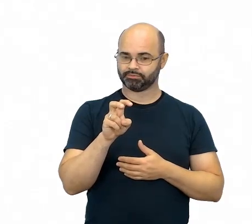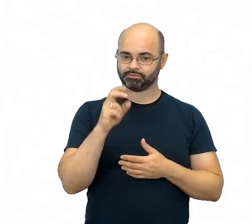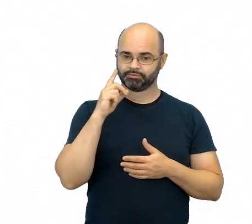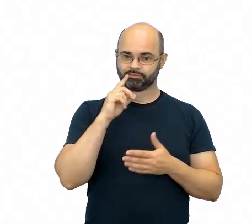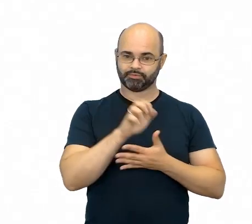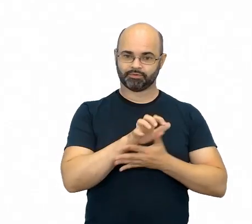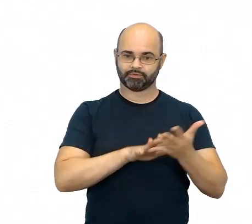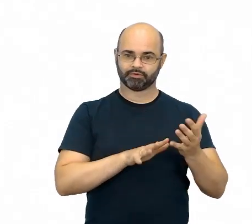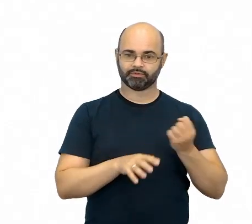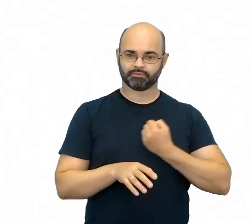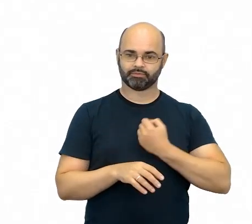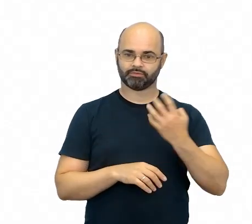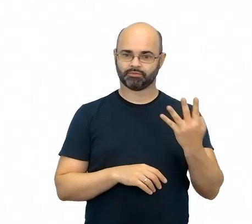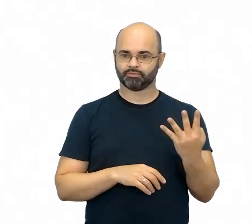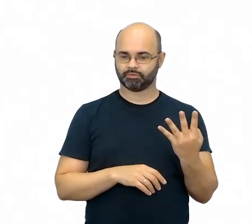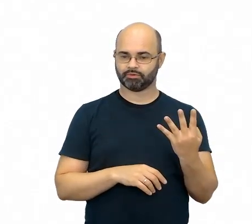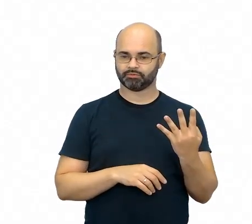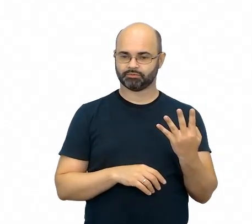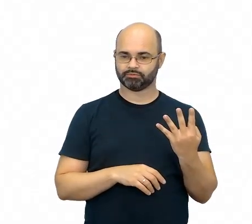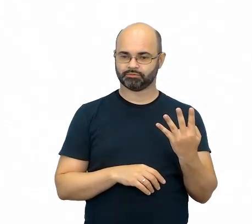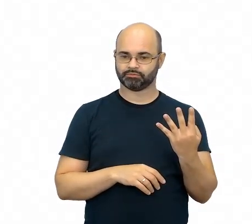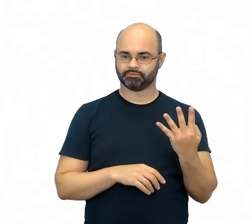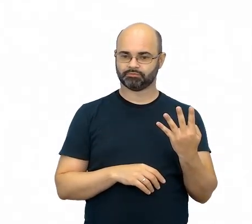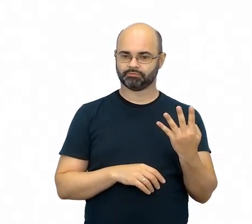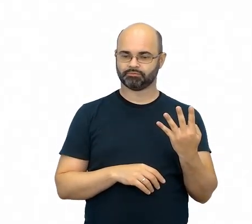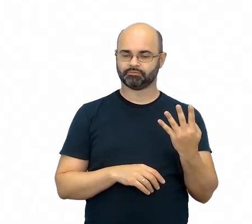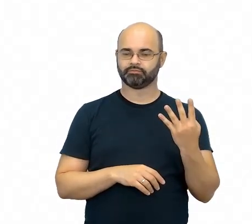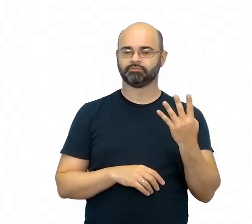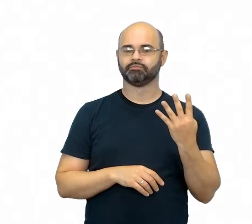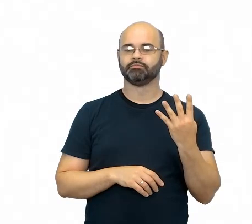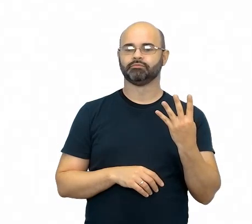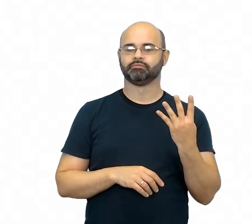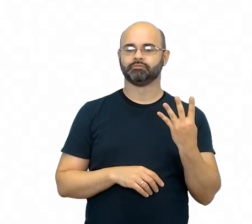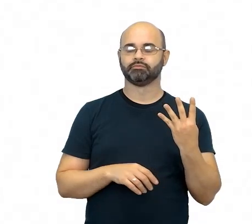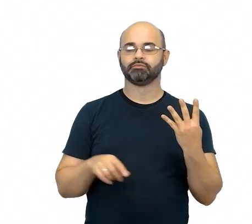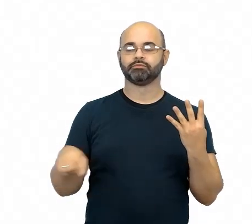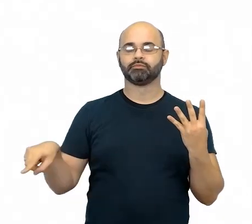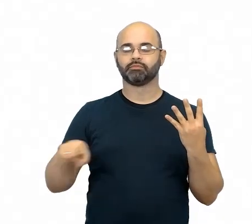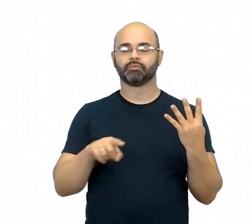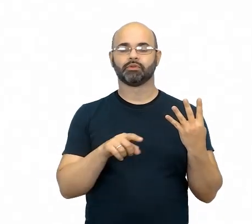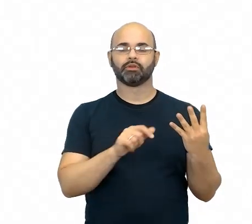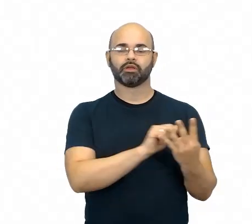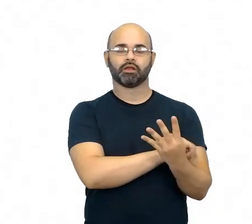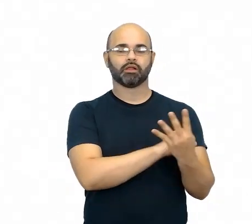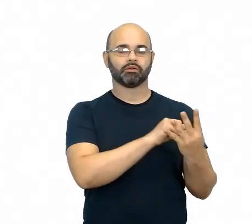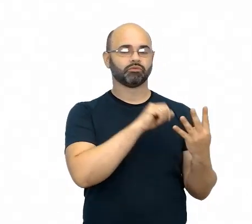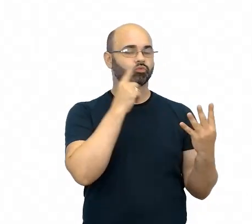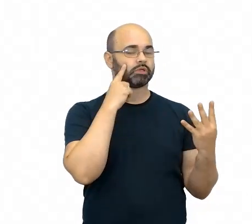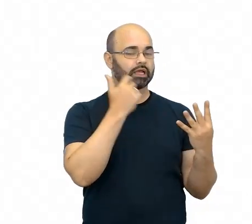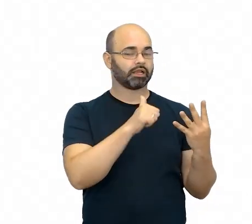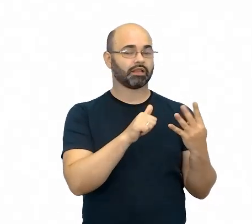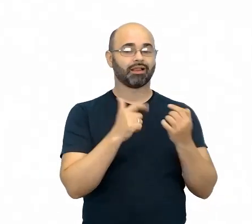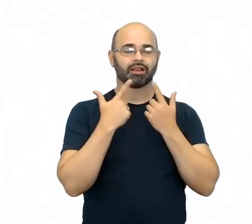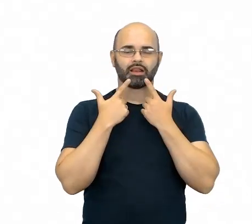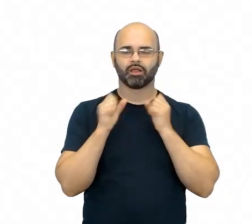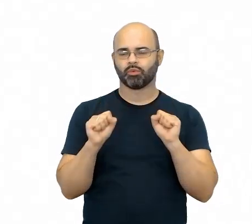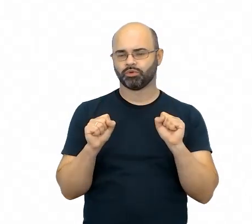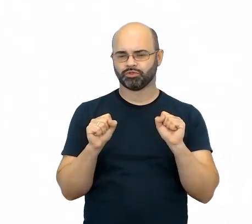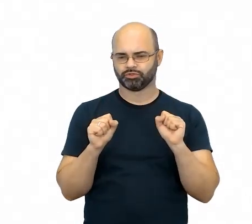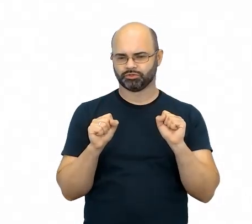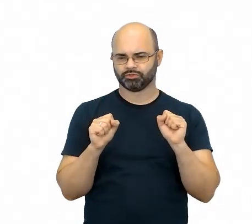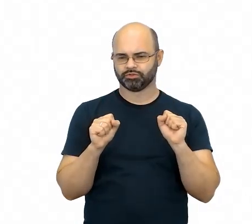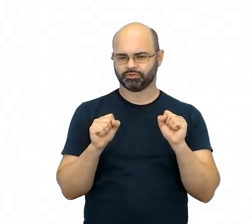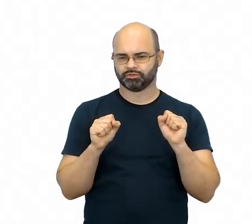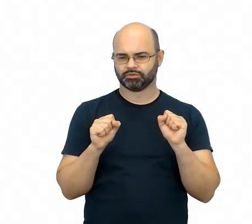atividade 4, os estudantes realizam uma análise linguística. No caso, uma primeira